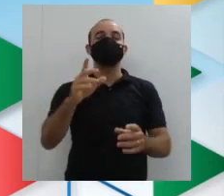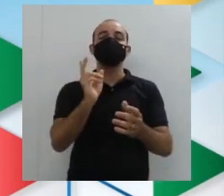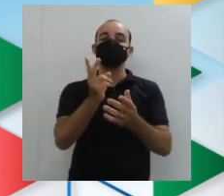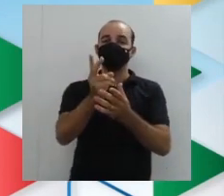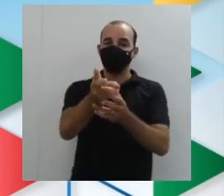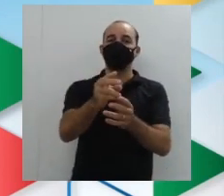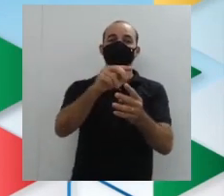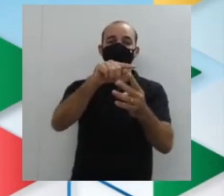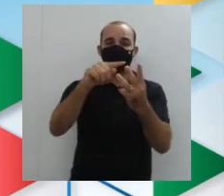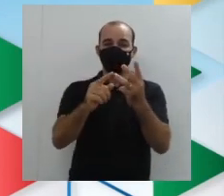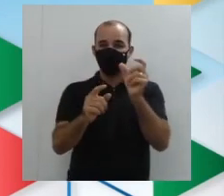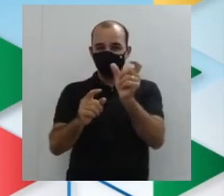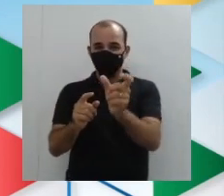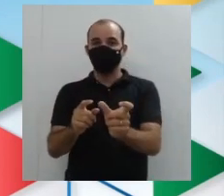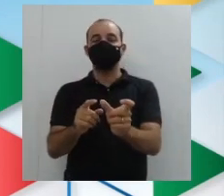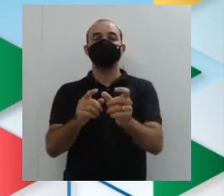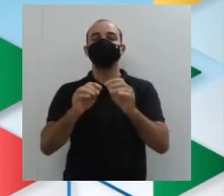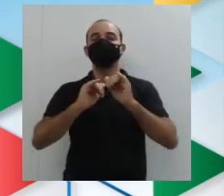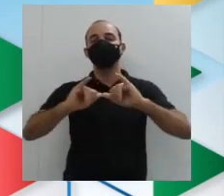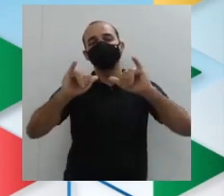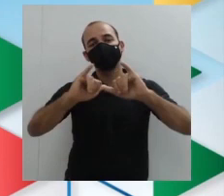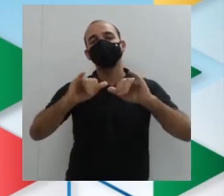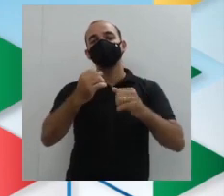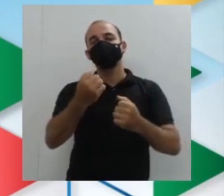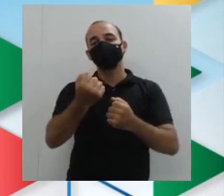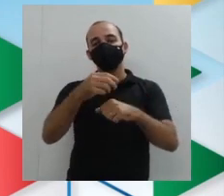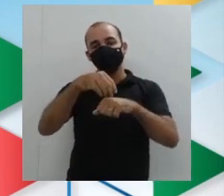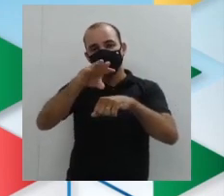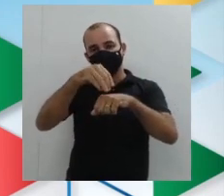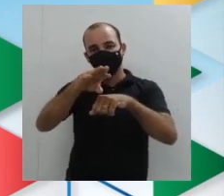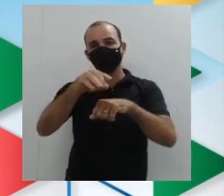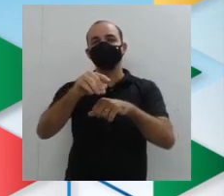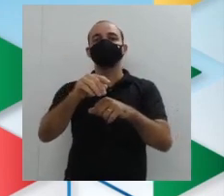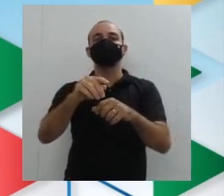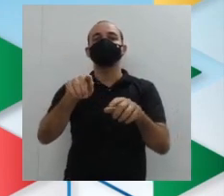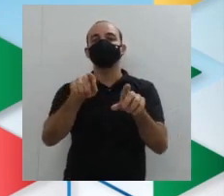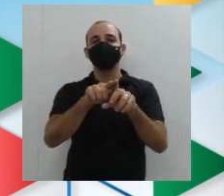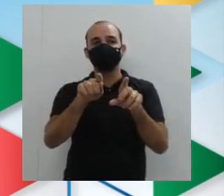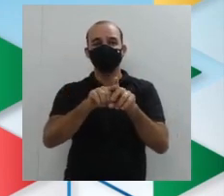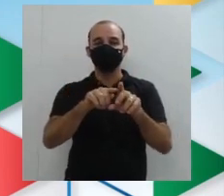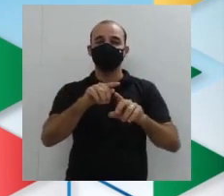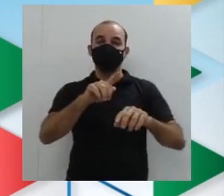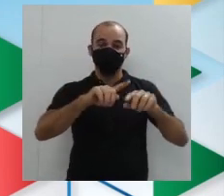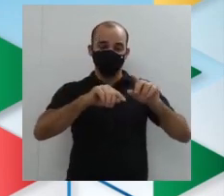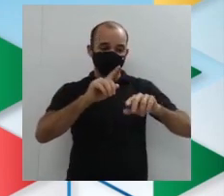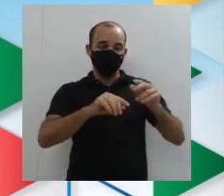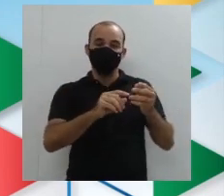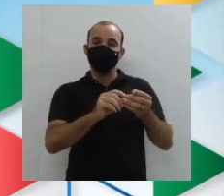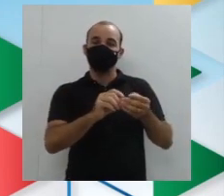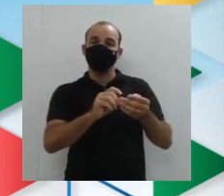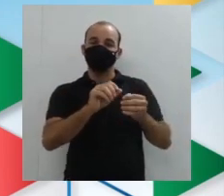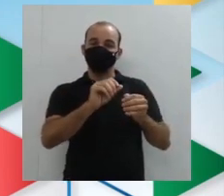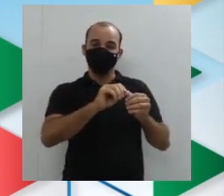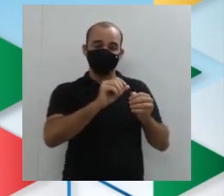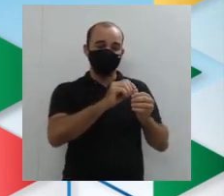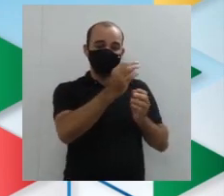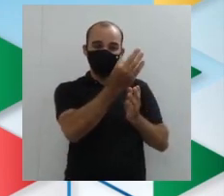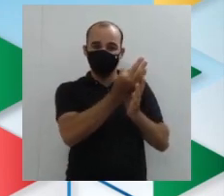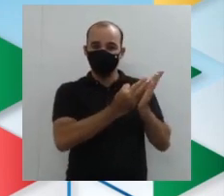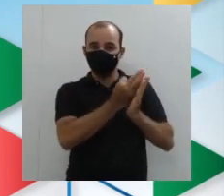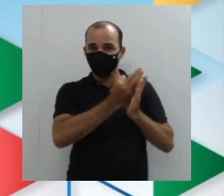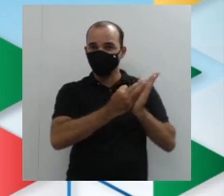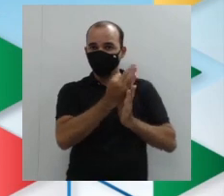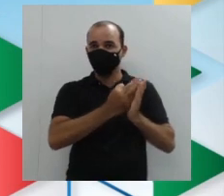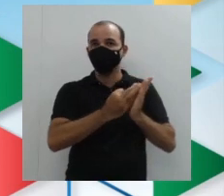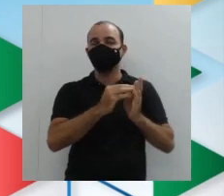quê? Informar você, estudante, sobre a questão da produção textual. Mas antes disso, trago